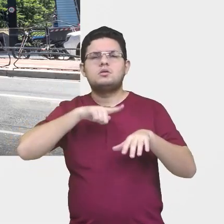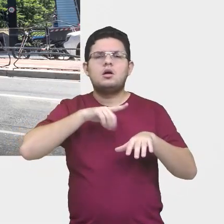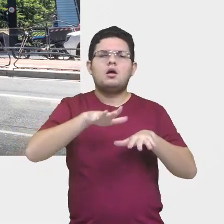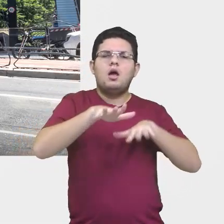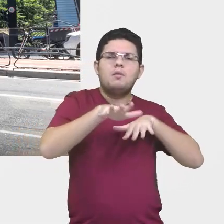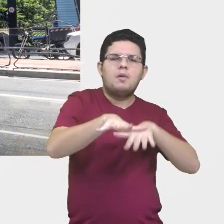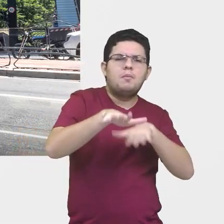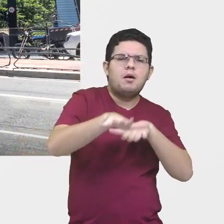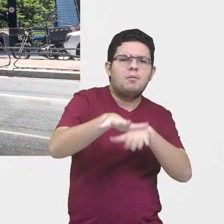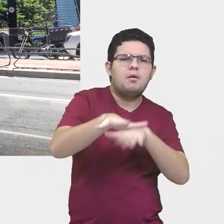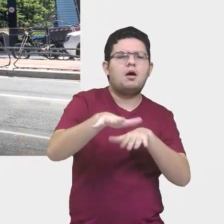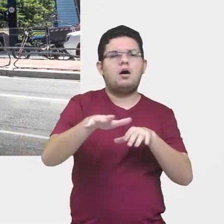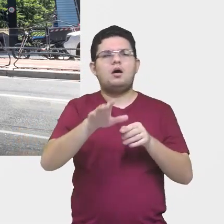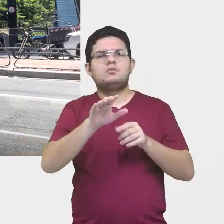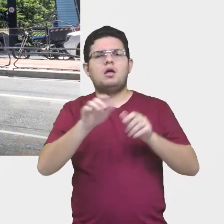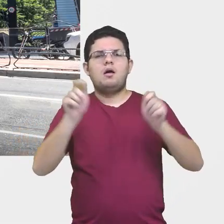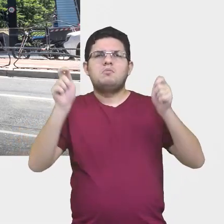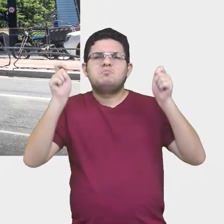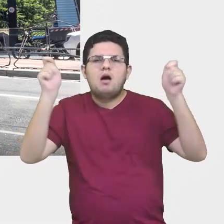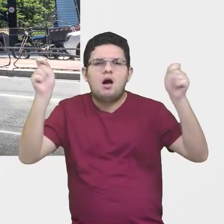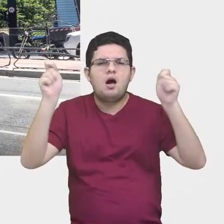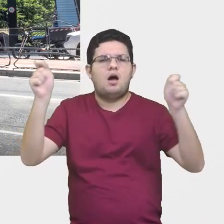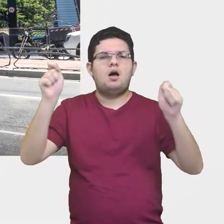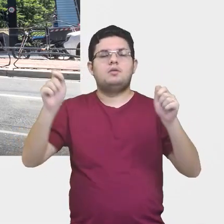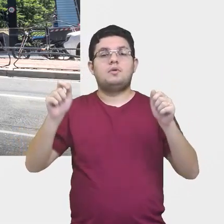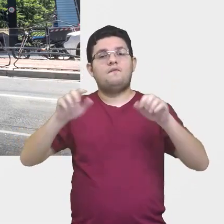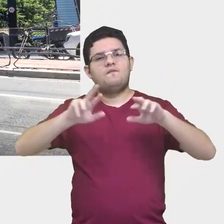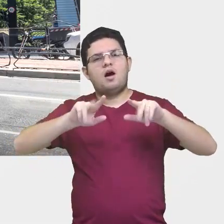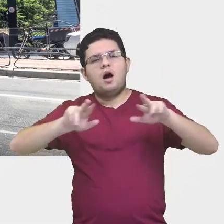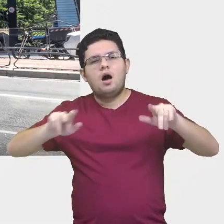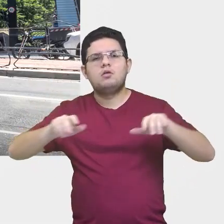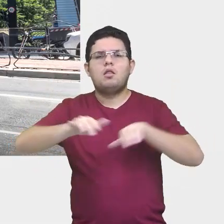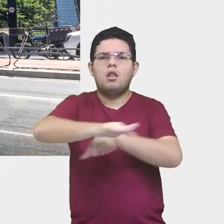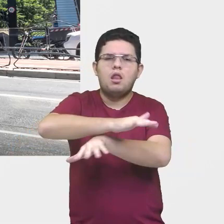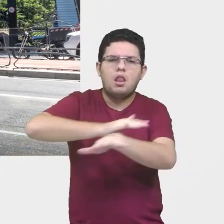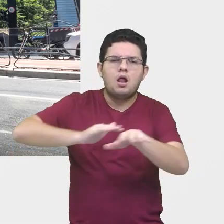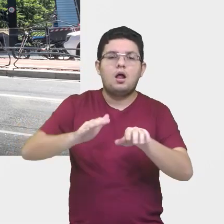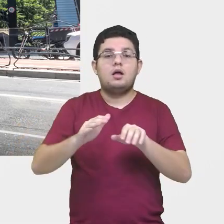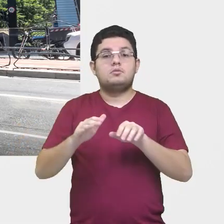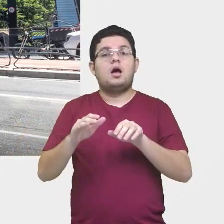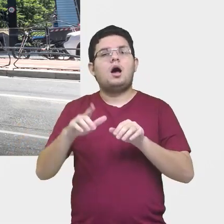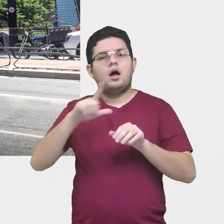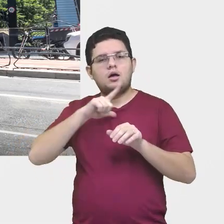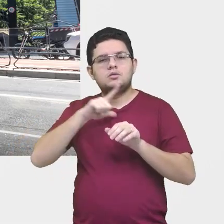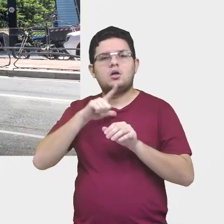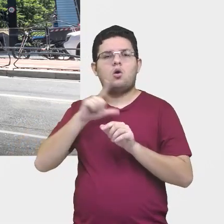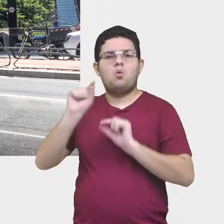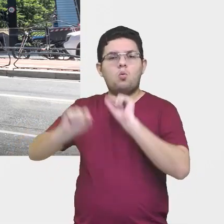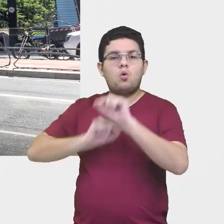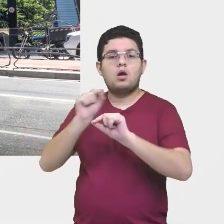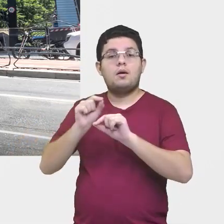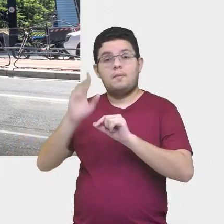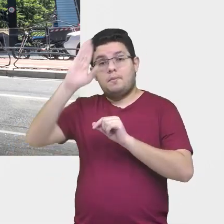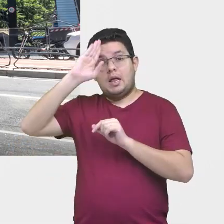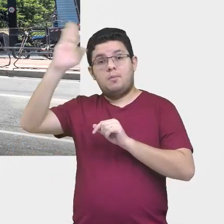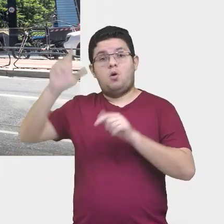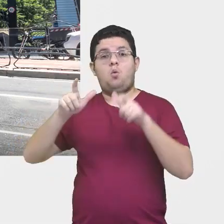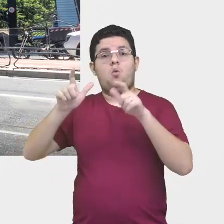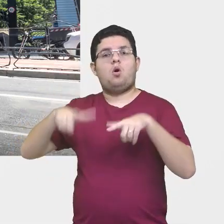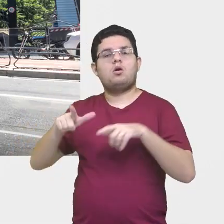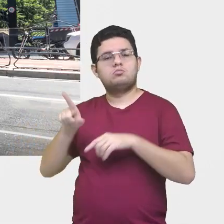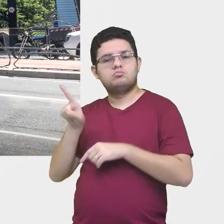né? Ele é um símbolo ali, a Avenida Paulista como um todo, né? Símbolo, né? Um ponto, né,